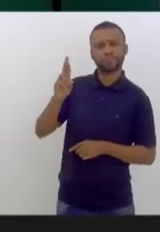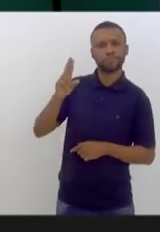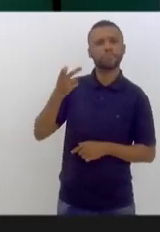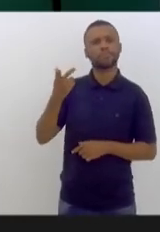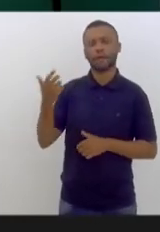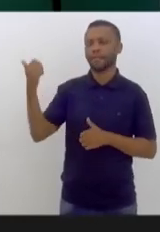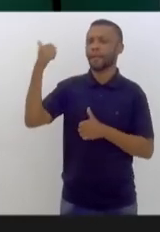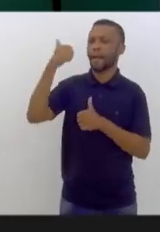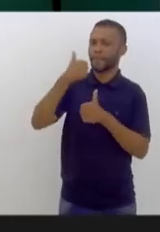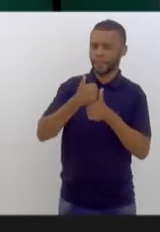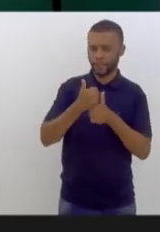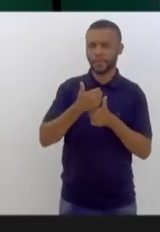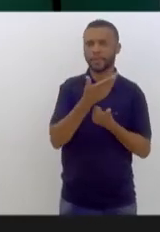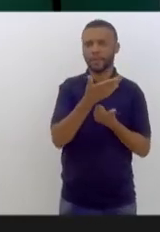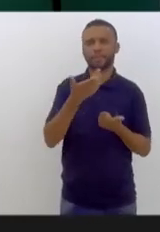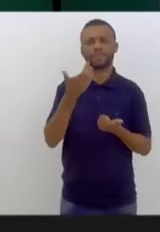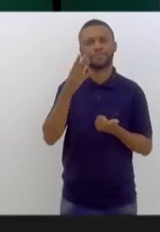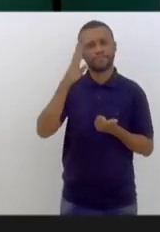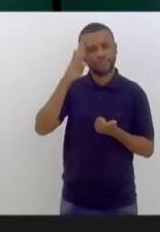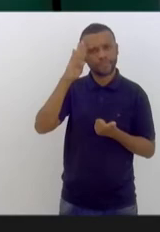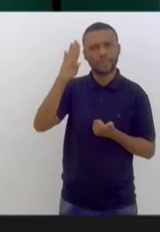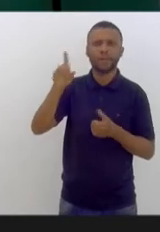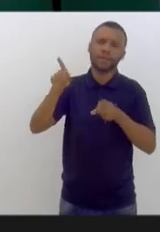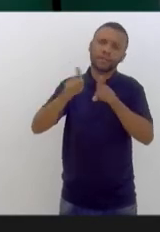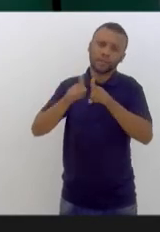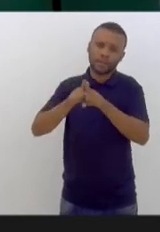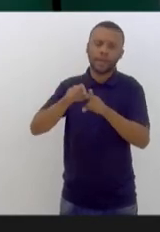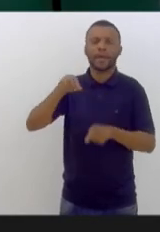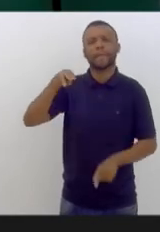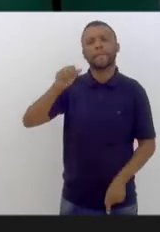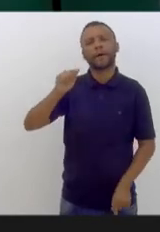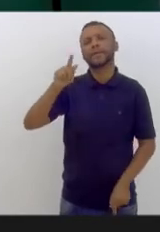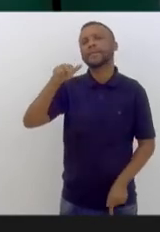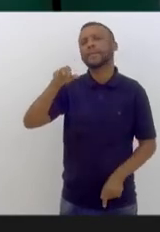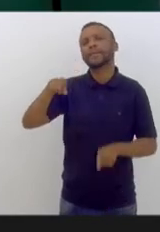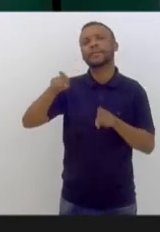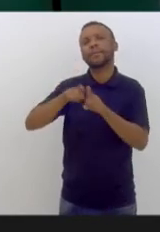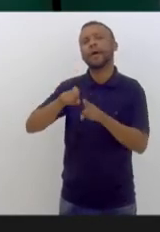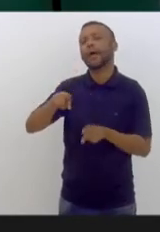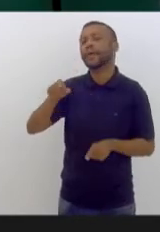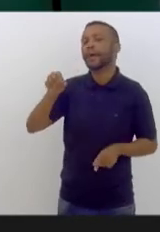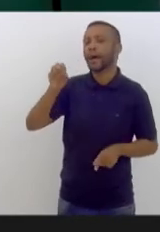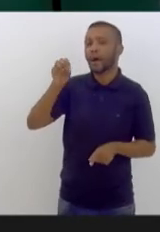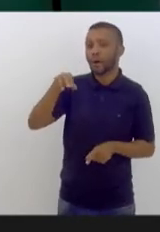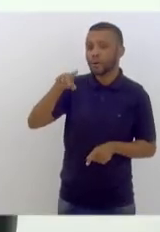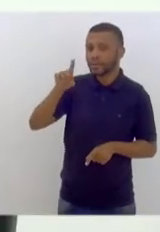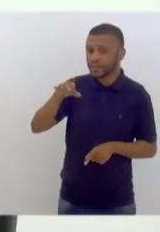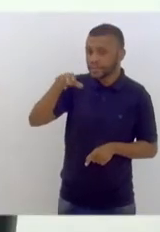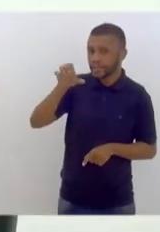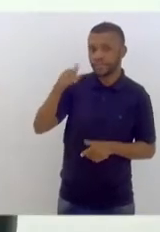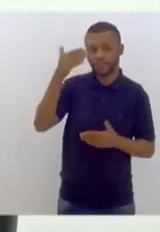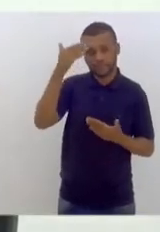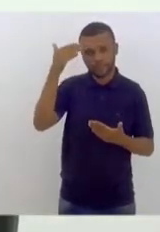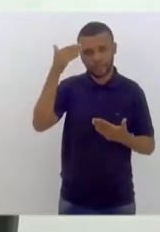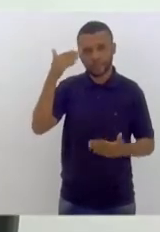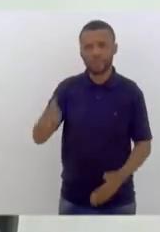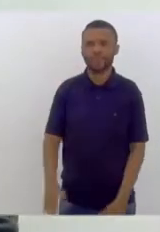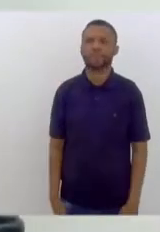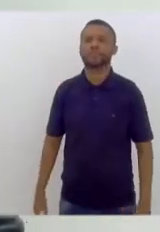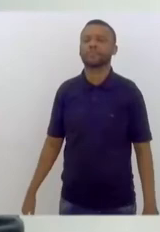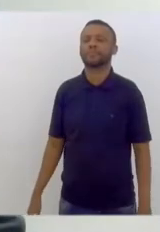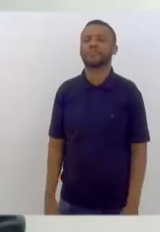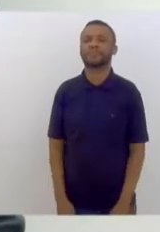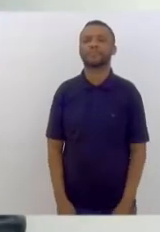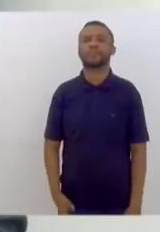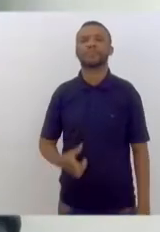na representação. Magda também é da Undime, está aí presente com os senhores. Muito obrigado. Está ótimo, Charles. Tem razão. Eu mandei aqui